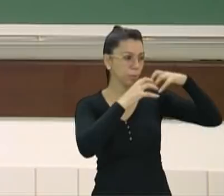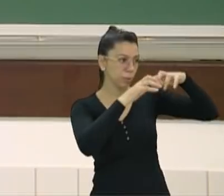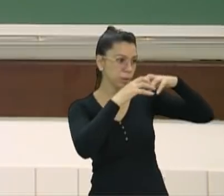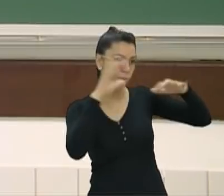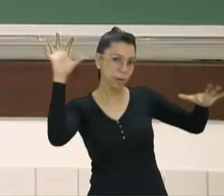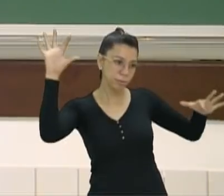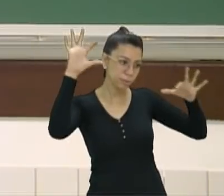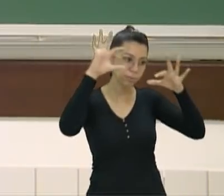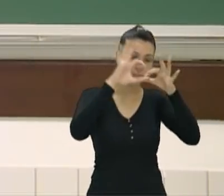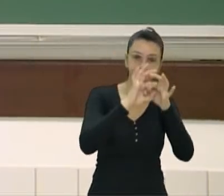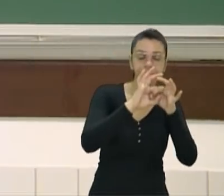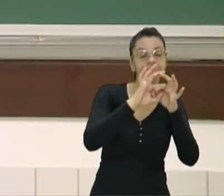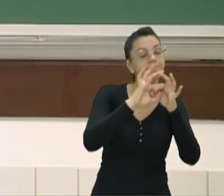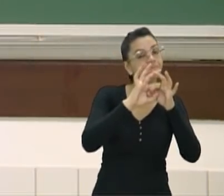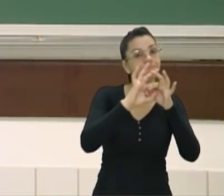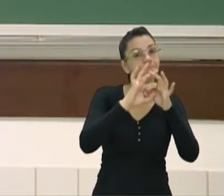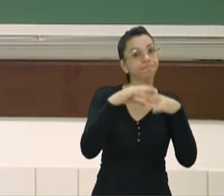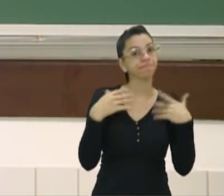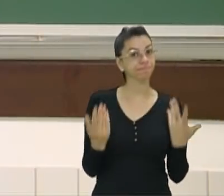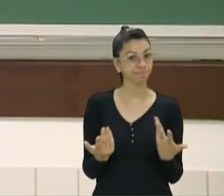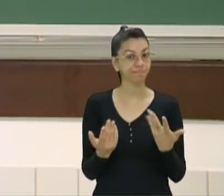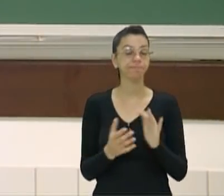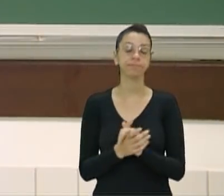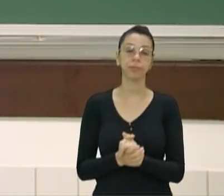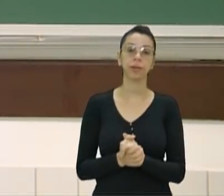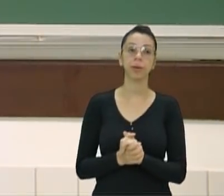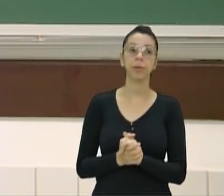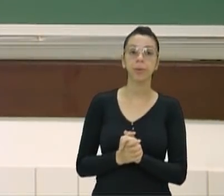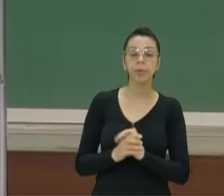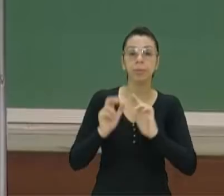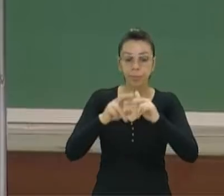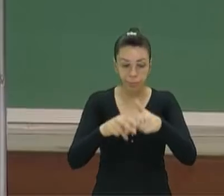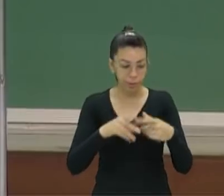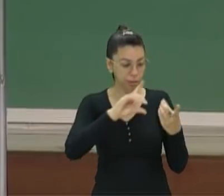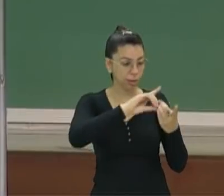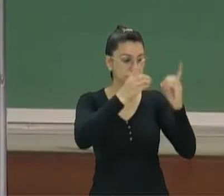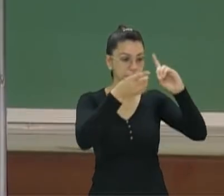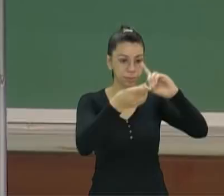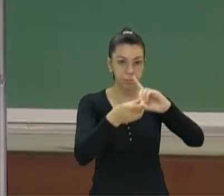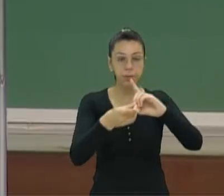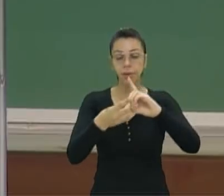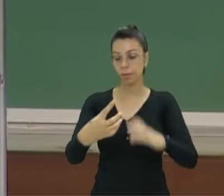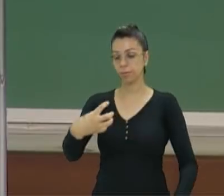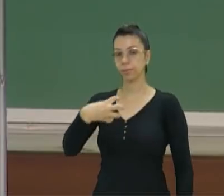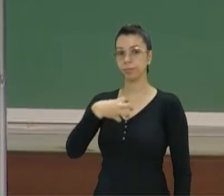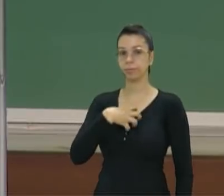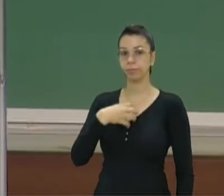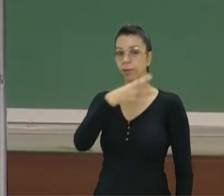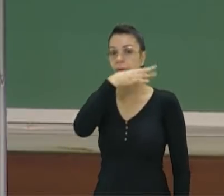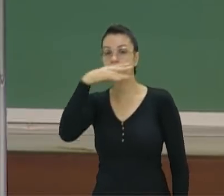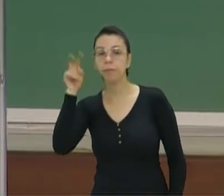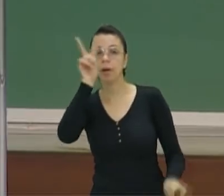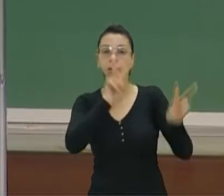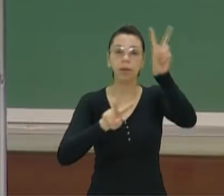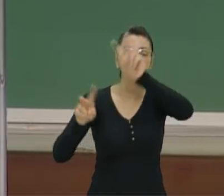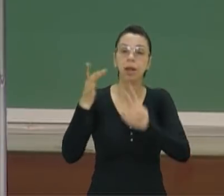por isso que essa dinâmica entre os meus sentidos, né? Como eu disse, olfato, visão, paladar e